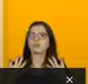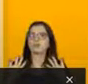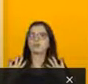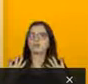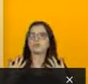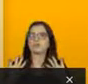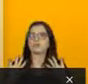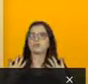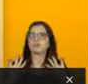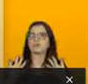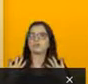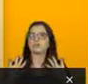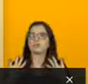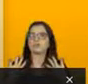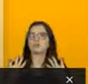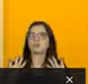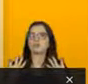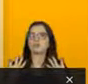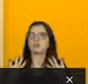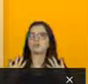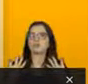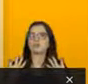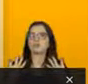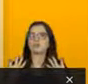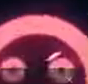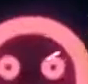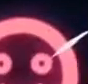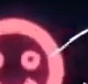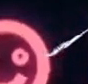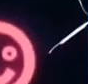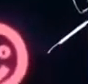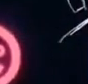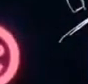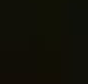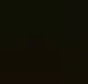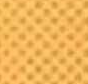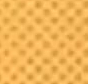vamos ficar bem ligados nisso a partir de agora, tá?